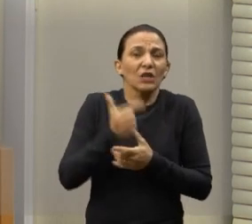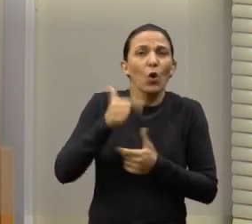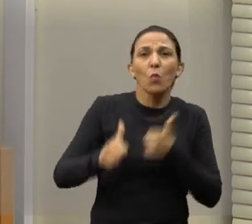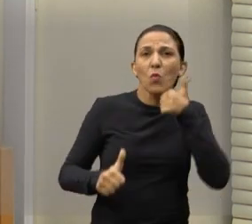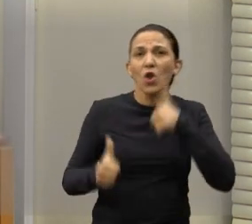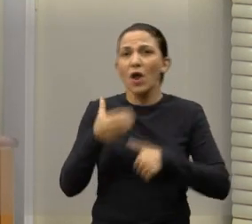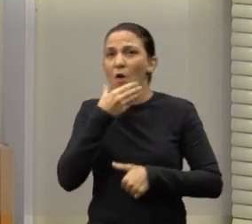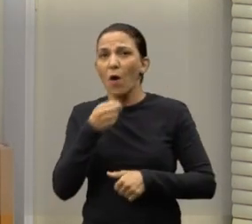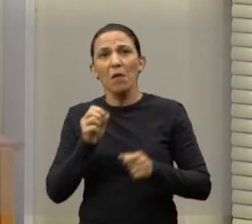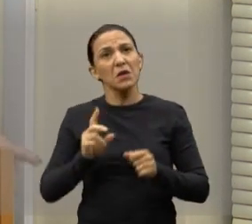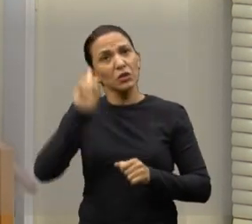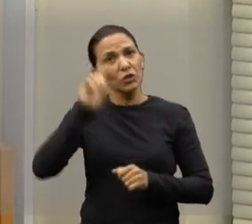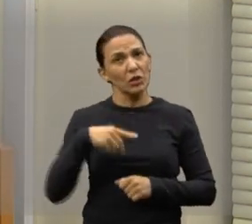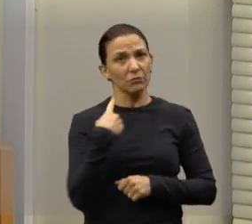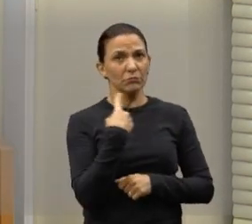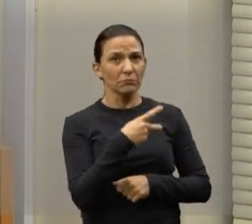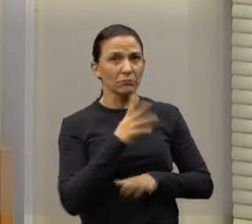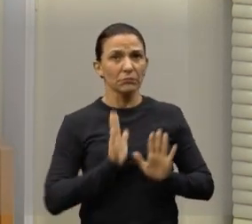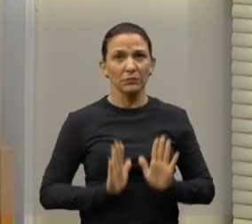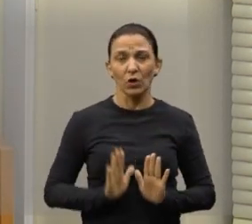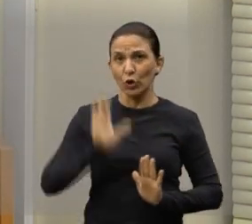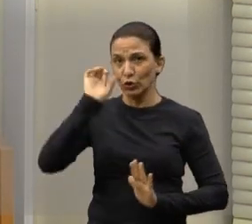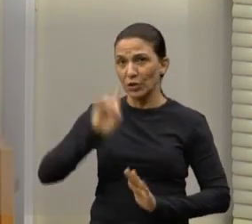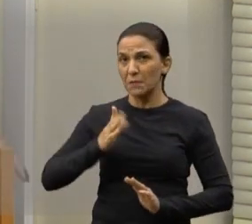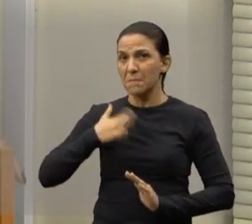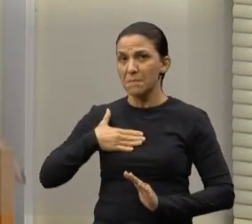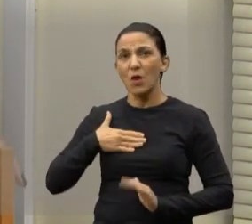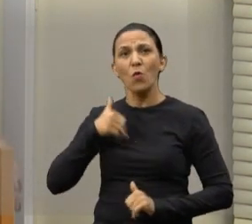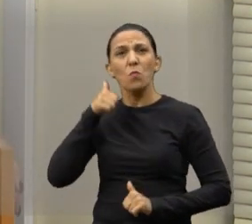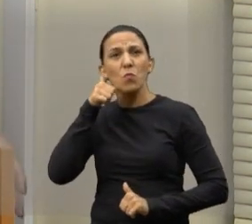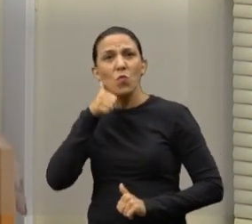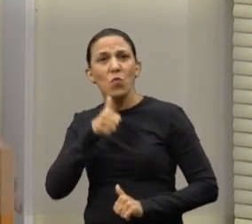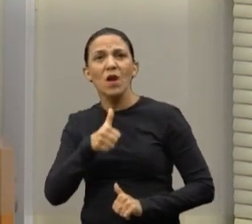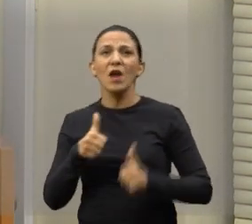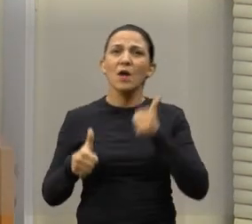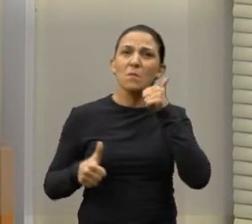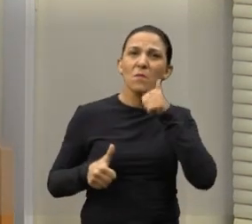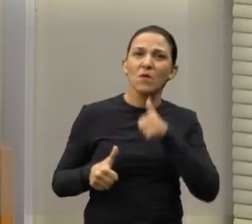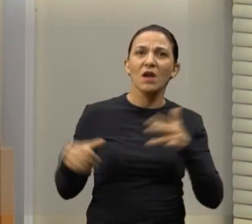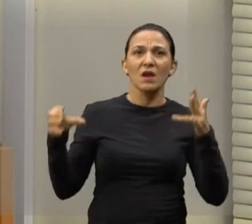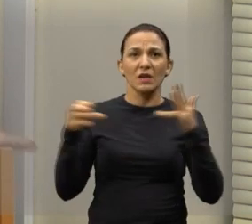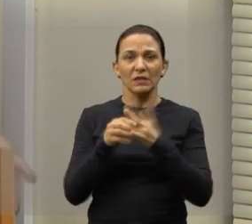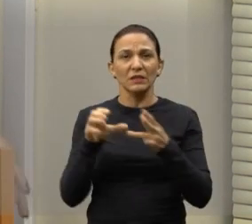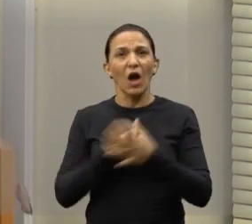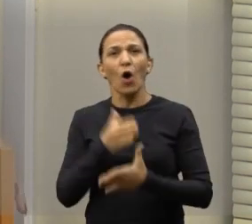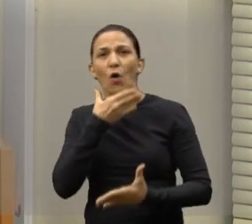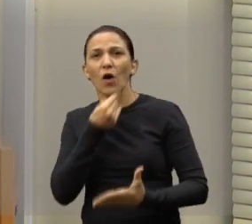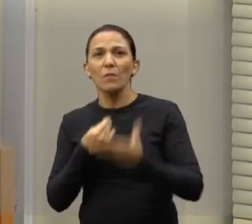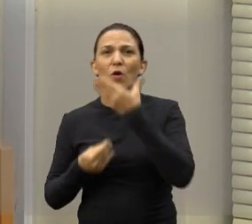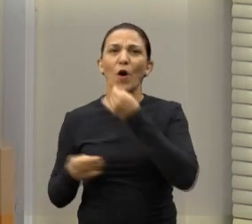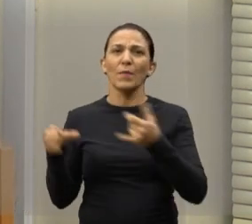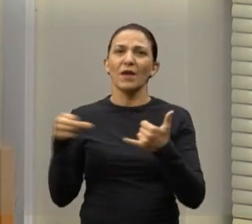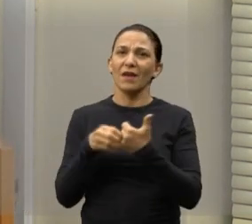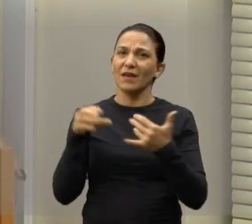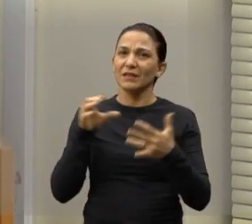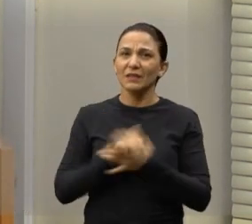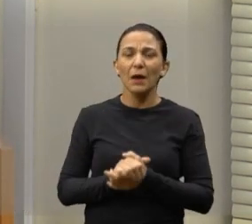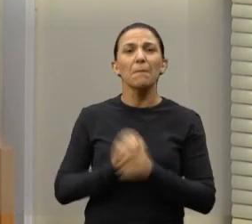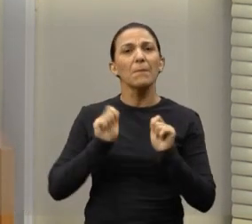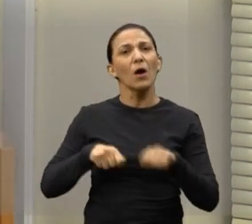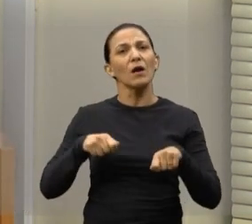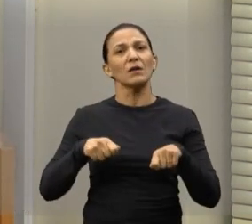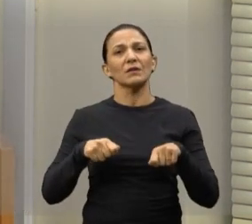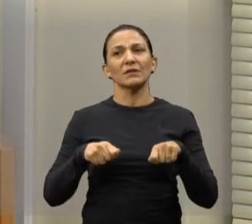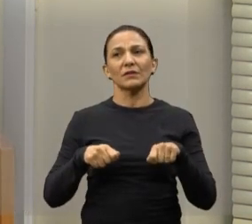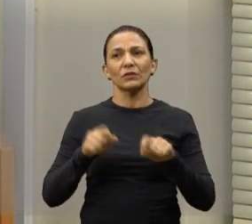opinião não pode tirar o meu direito não pode tirar o meu direito constitucional que foi algo inclusive que a suprema corte desse país já votou e já colocou a